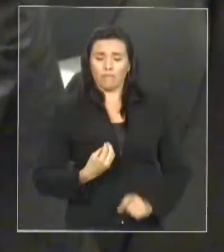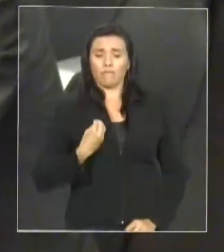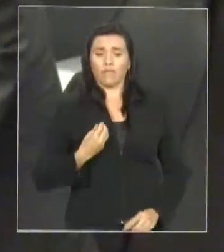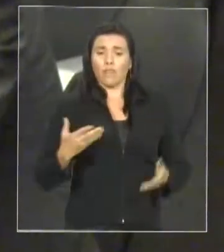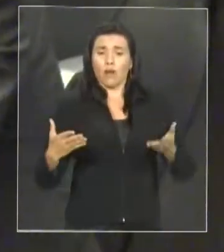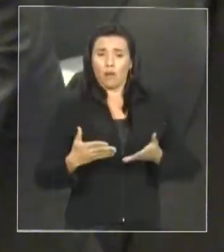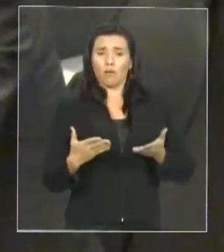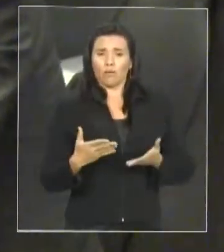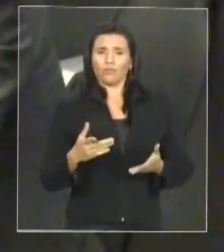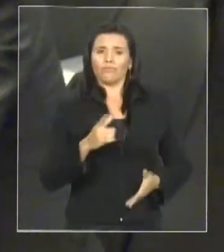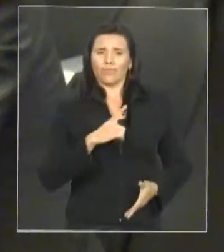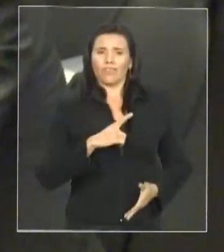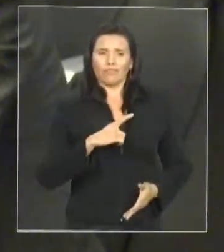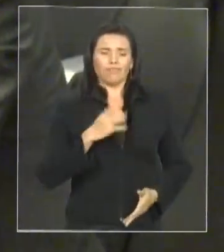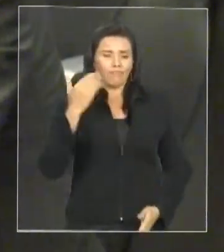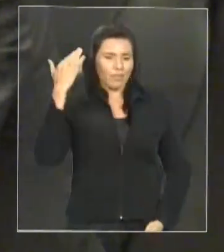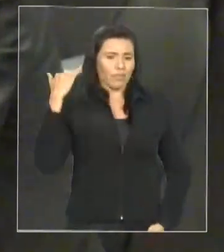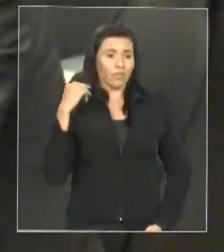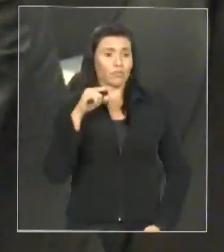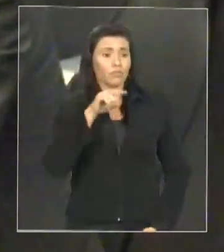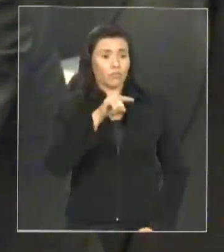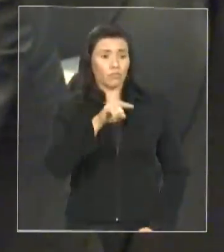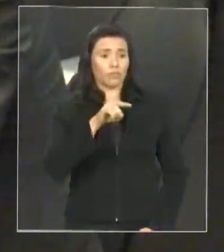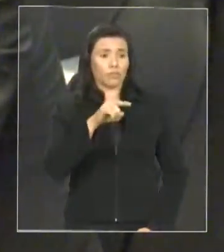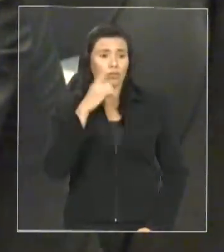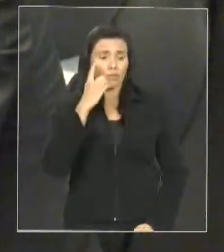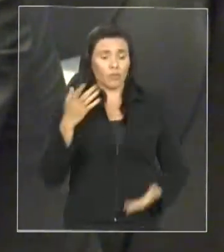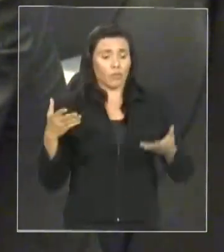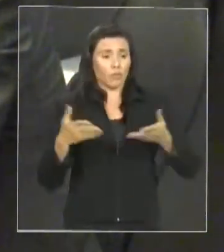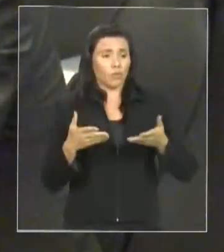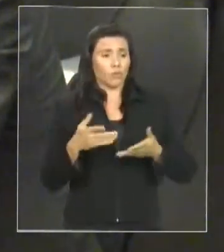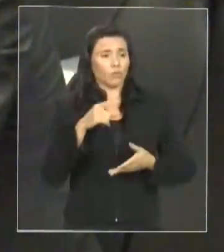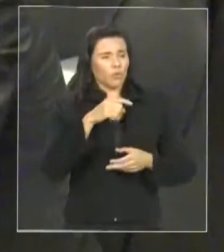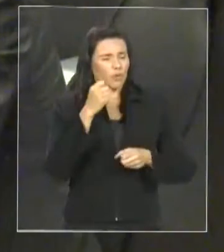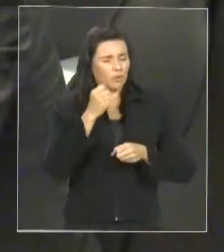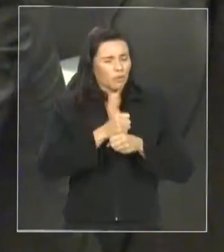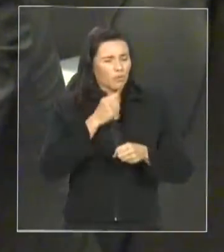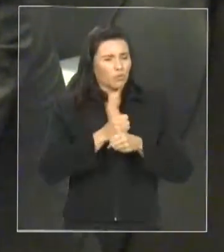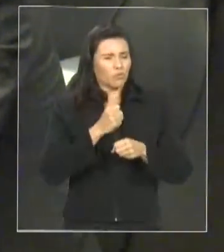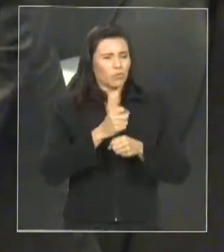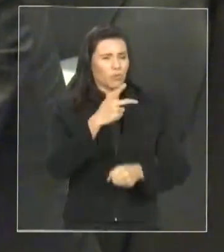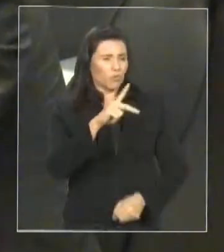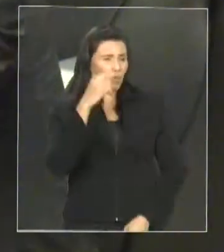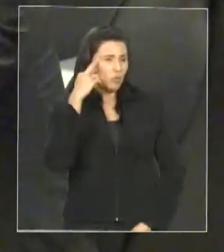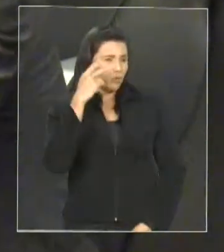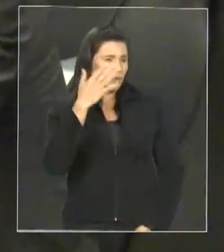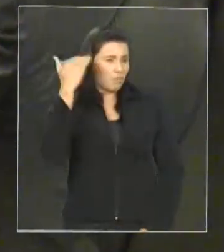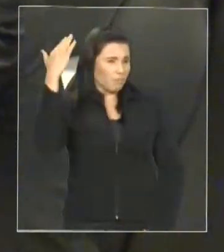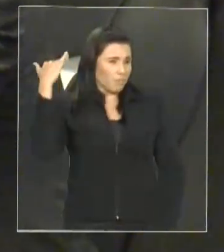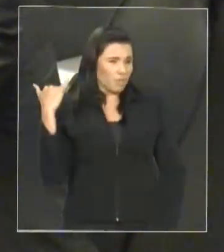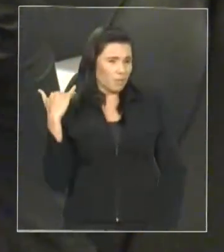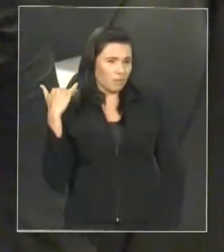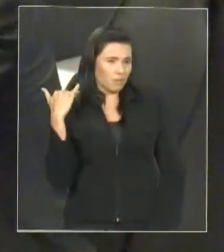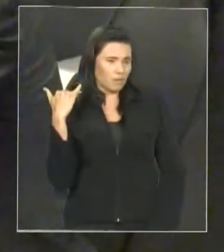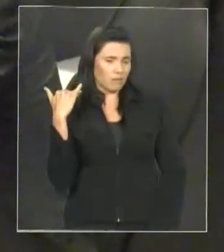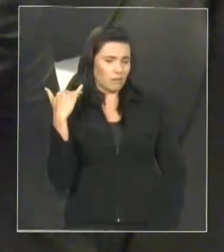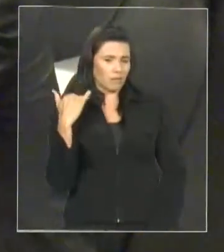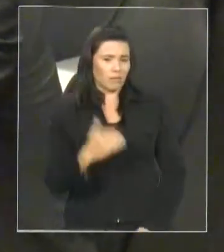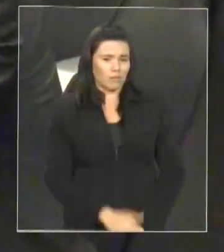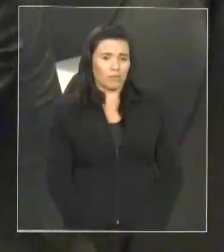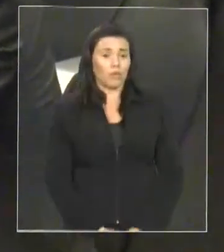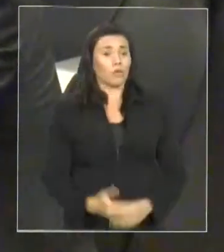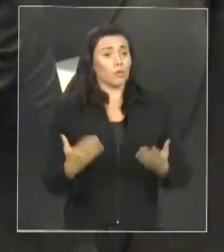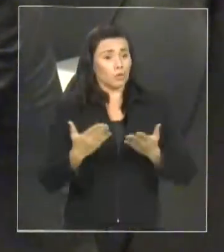Excelência é hoje deputado, graças ao que construiu na sua vida, na sua trajetória. Graças ao seu passado, Vossa Excelência no